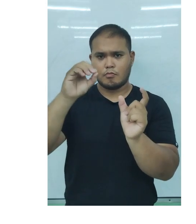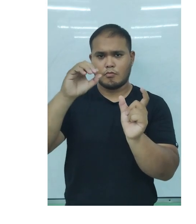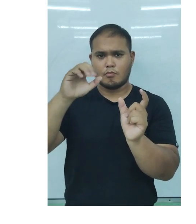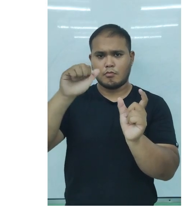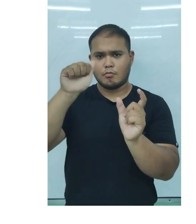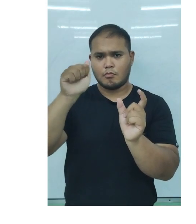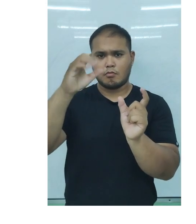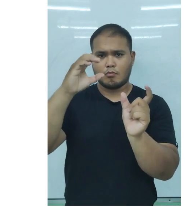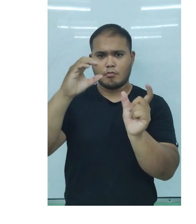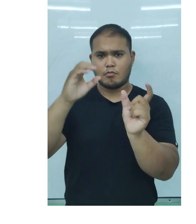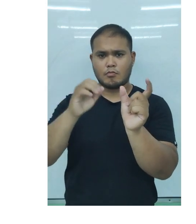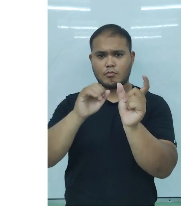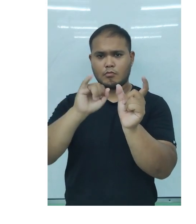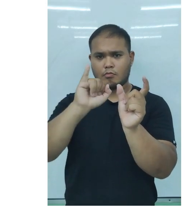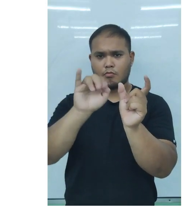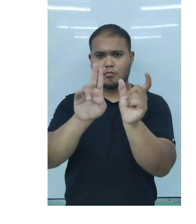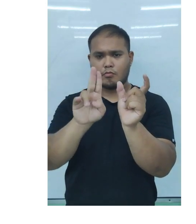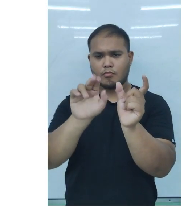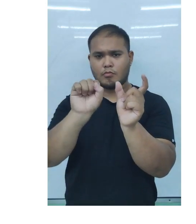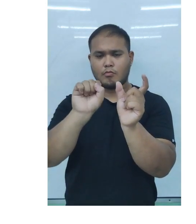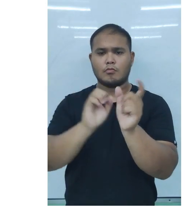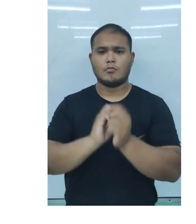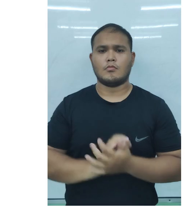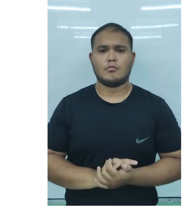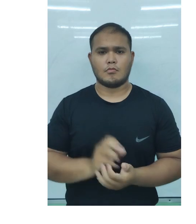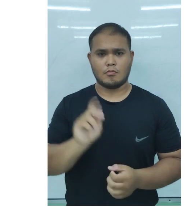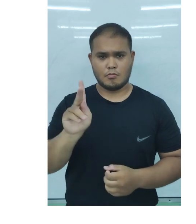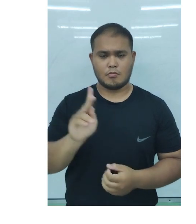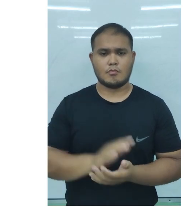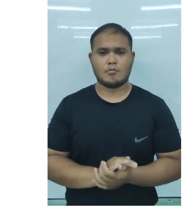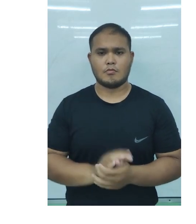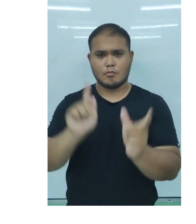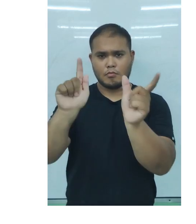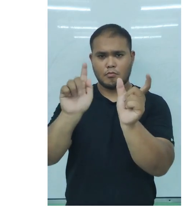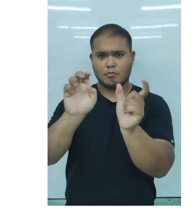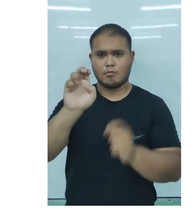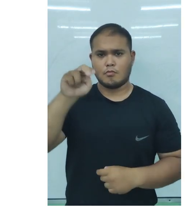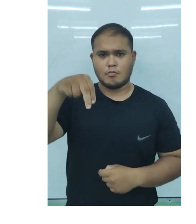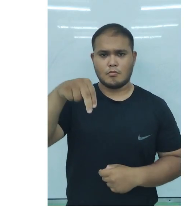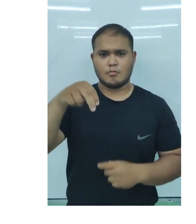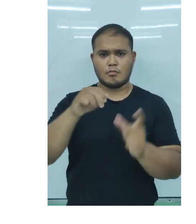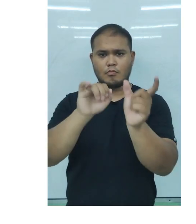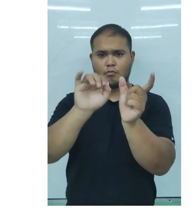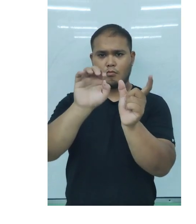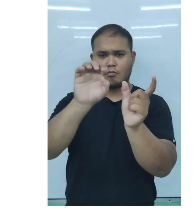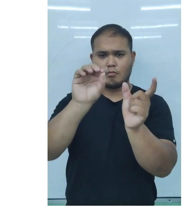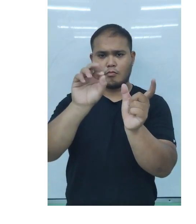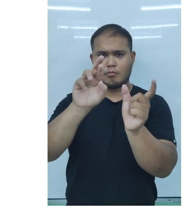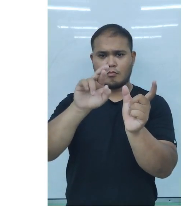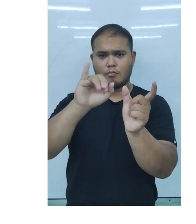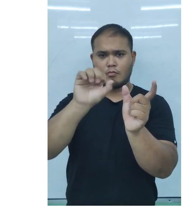ok? Genitivo, prudentiores. Dativo, prudentiore.